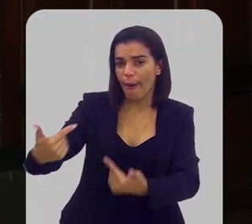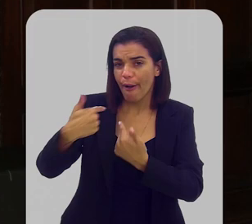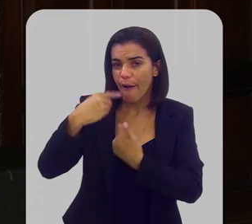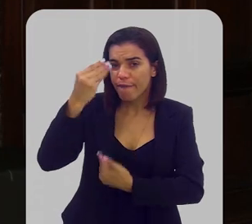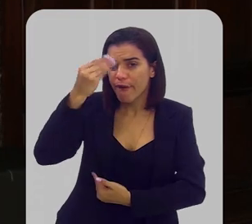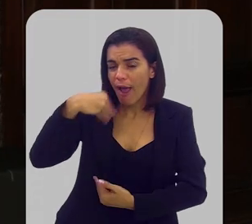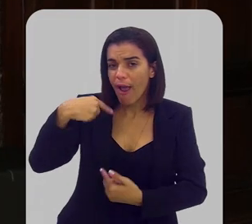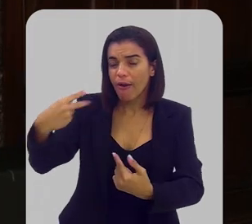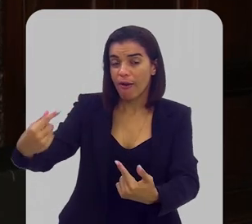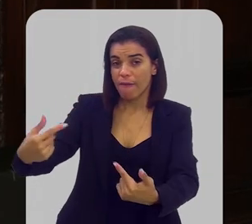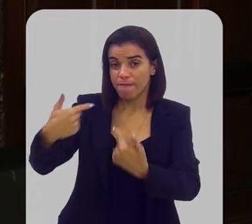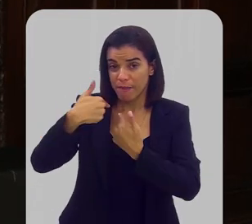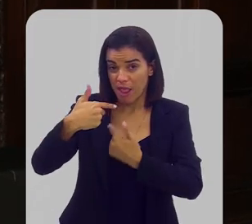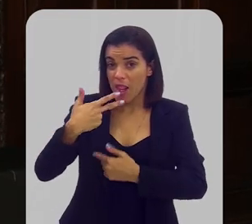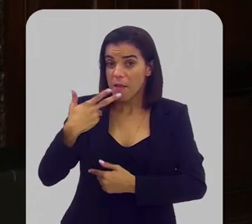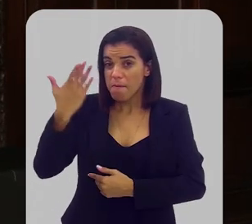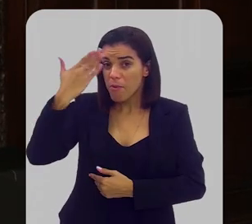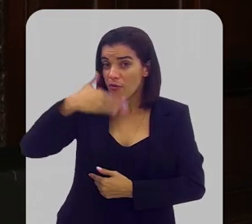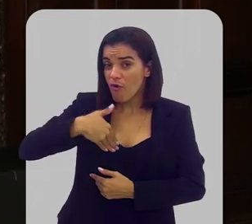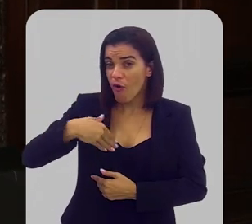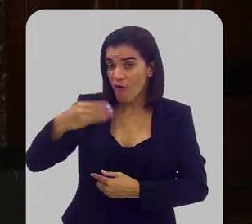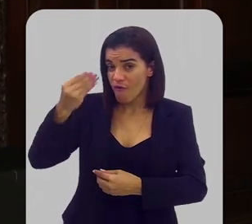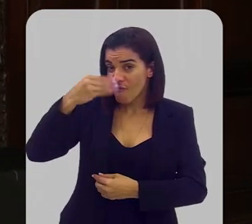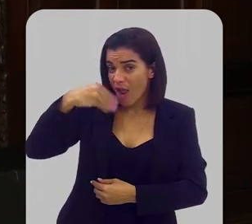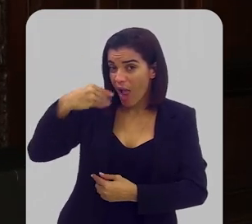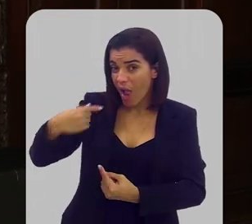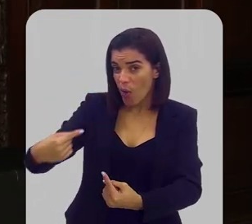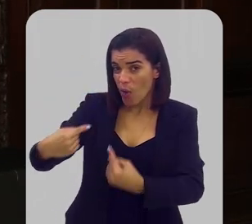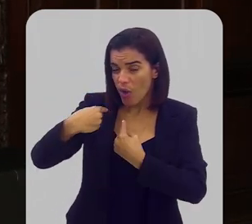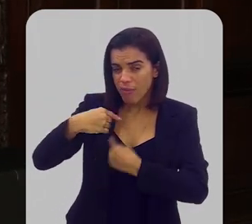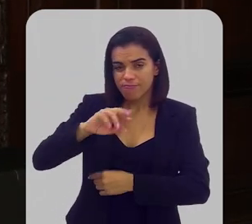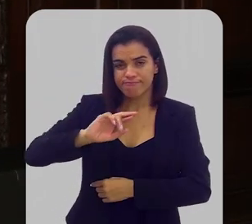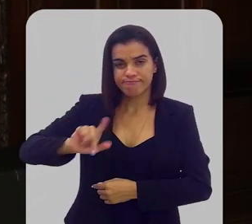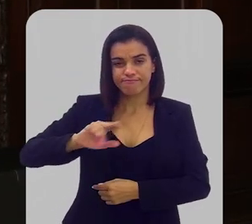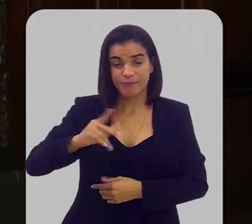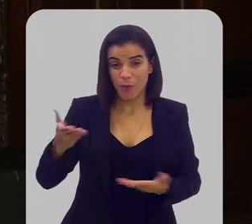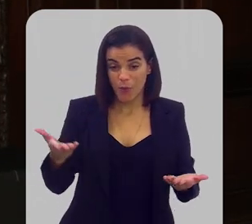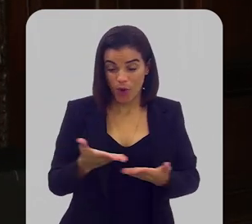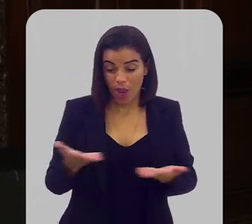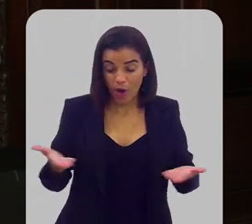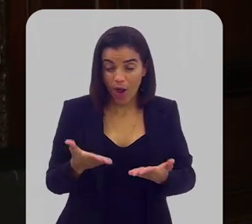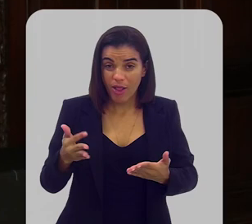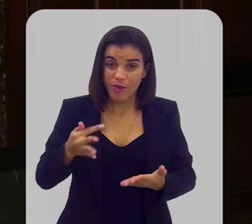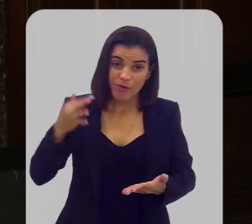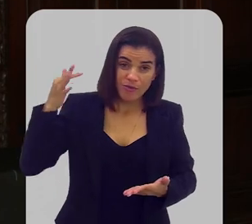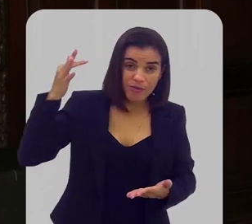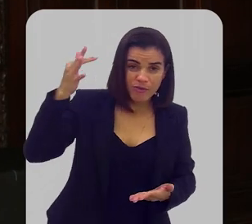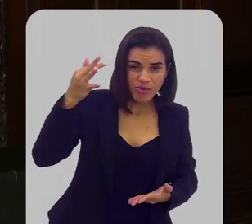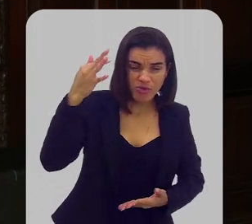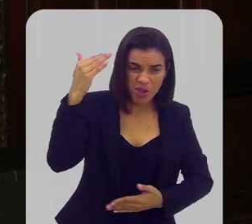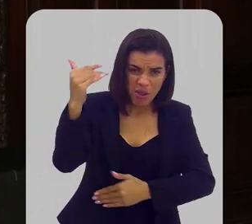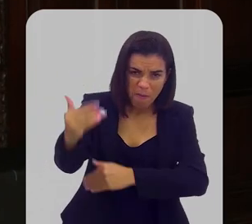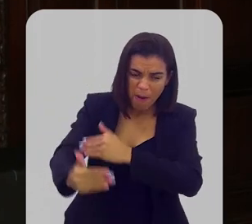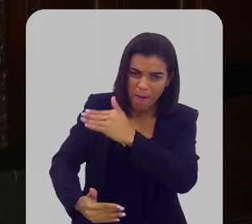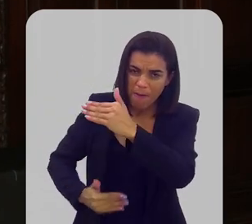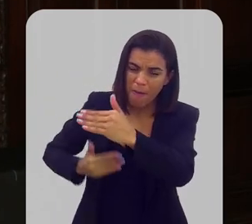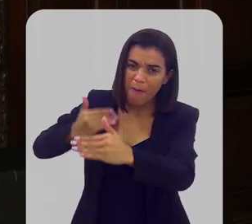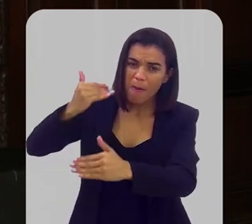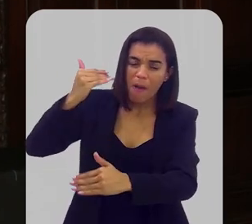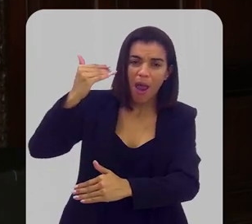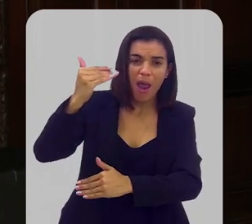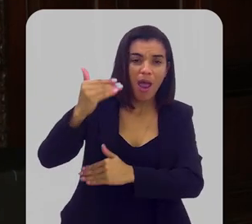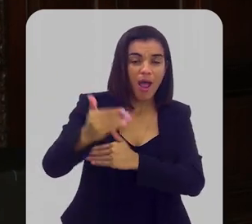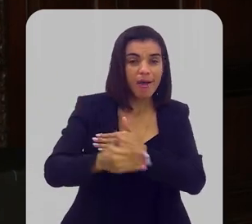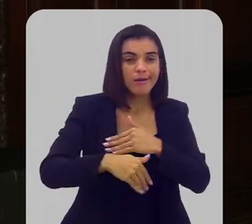cara frágil. Ele mostrou que frágil era o passado dele, pois o presente e o futuro ele